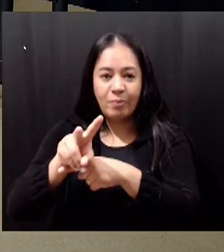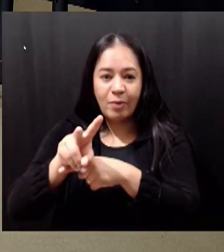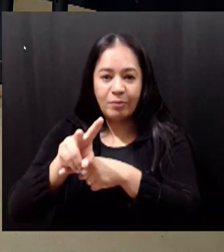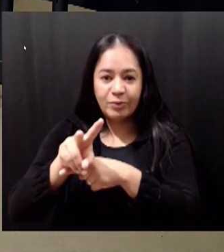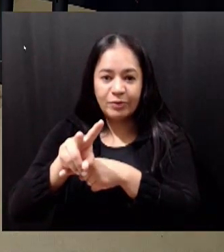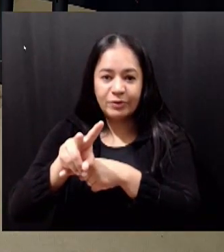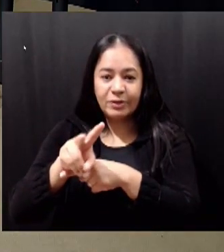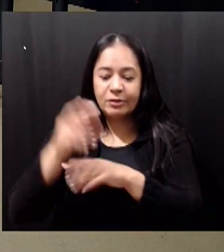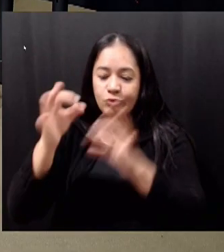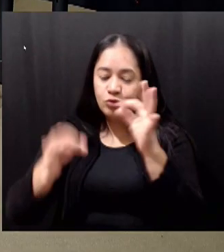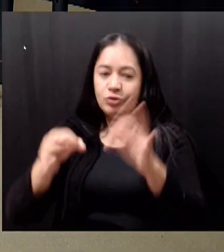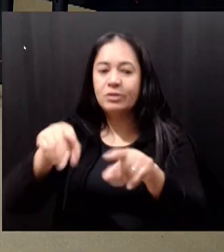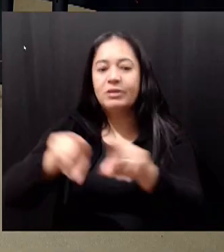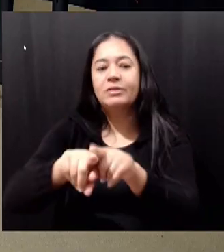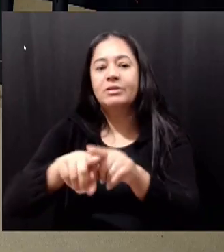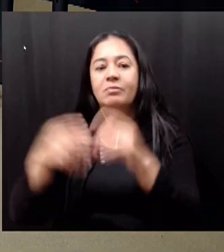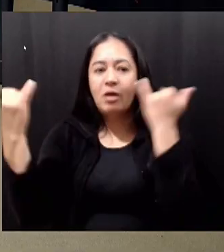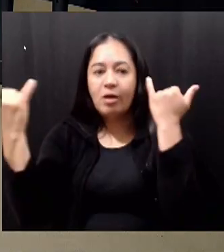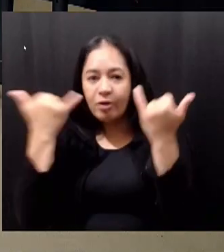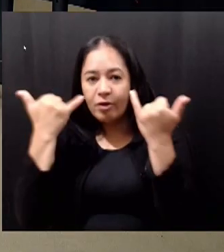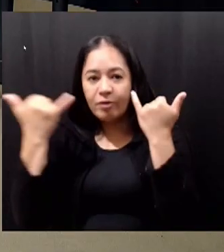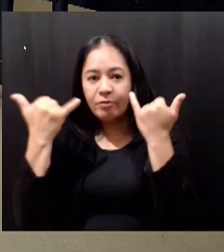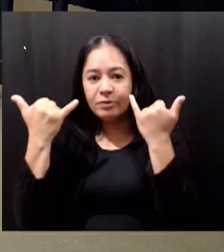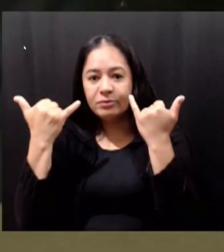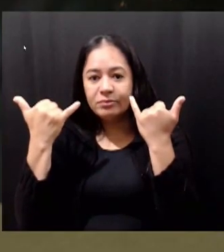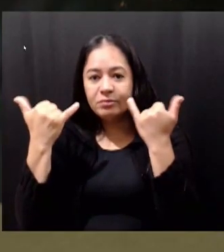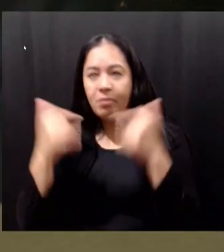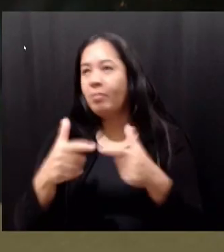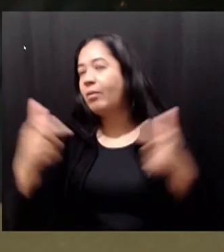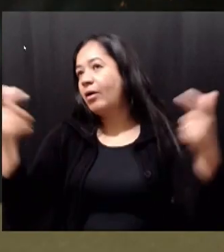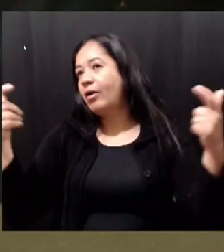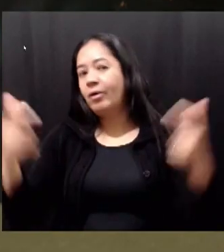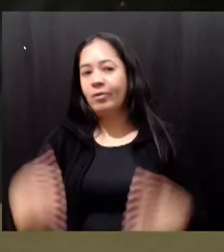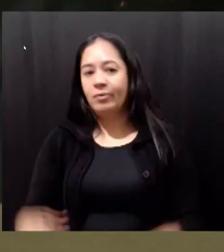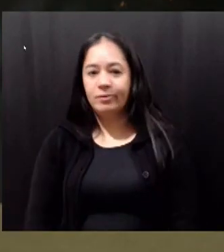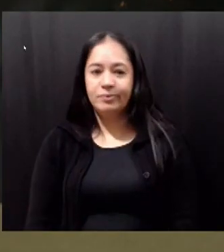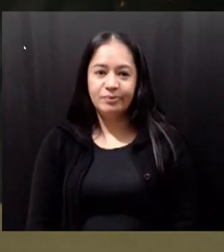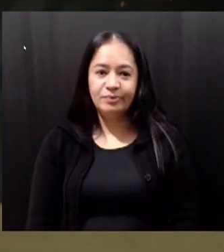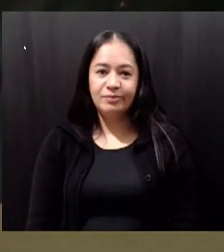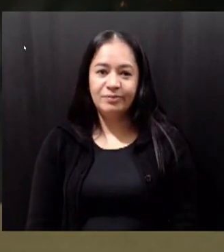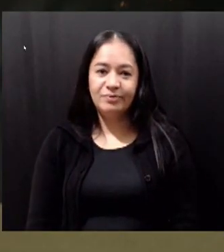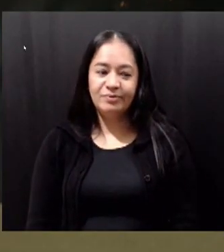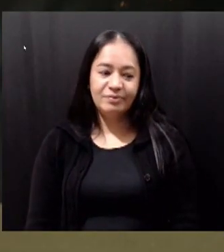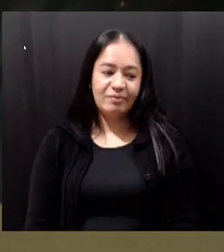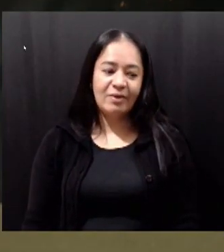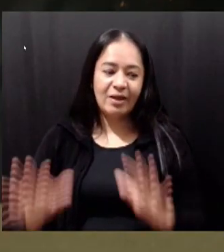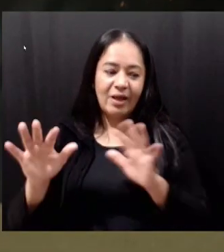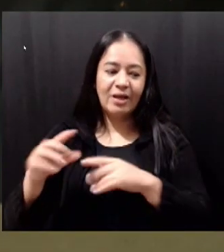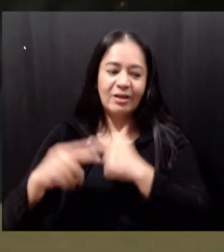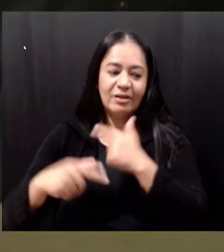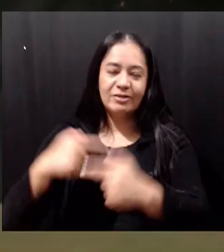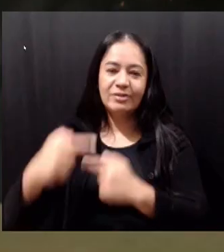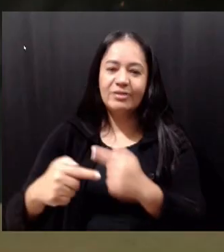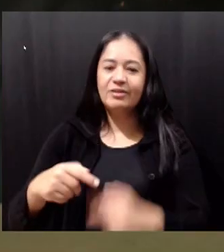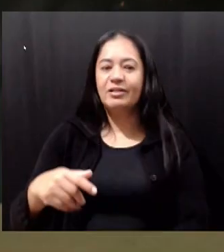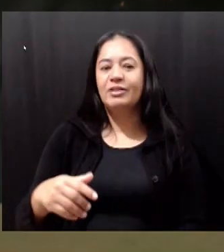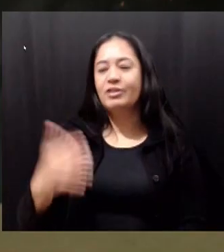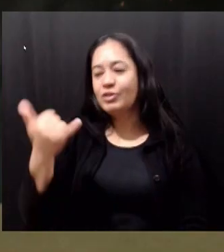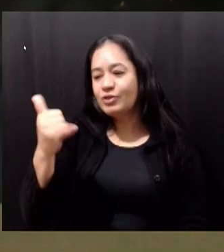de dados infinitamente maior. Olha aí que maravilha. Florença, essa tendência de usar celular mais simples aí, na sua